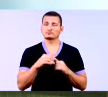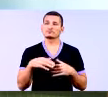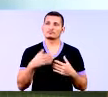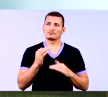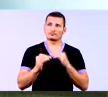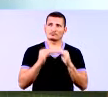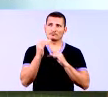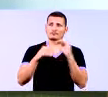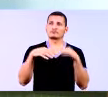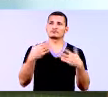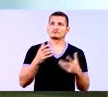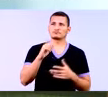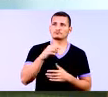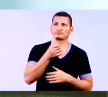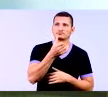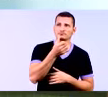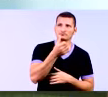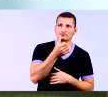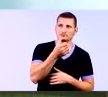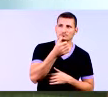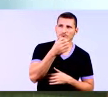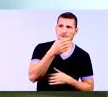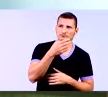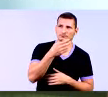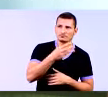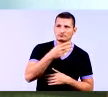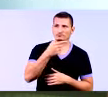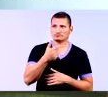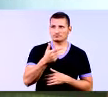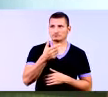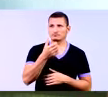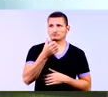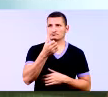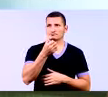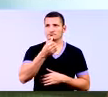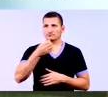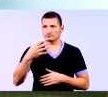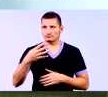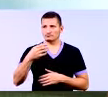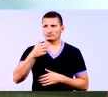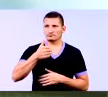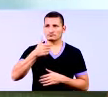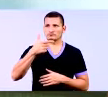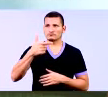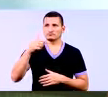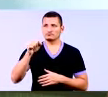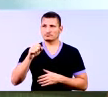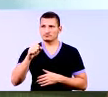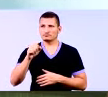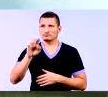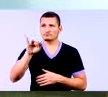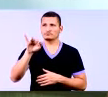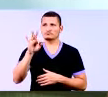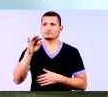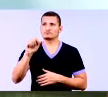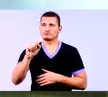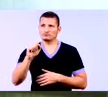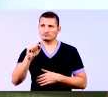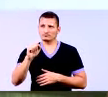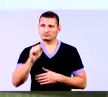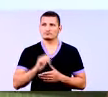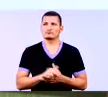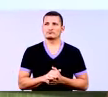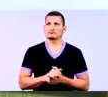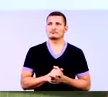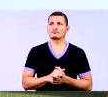De 64, de 32 para 64, 64 para 128 bits. Ou seja, na mesma viagem, no mesmo ciclo, eu estou levando mais